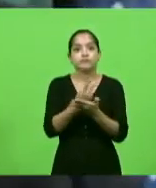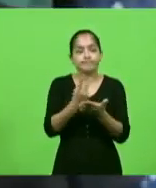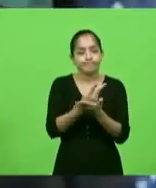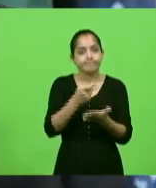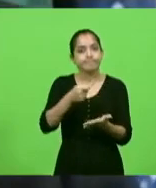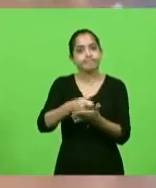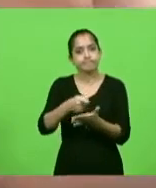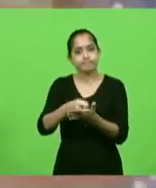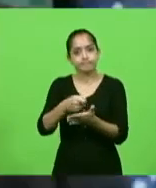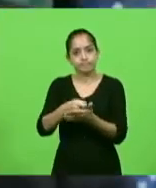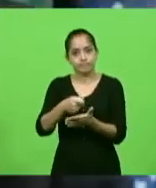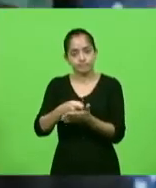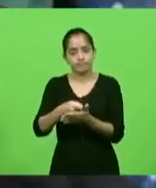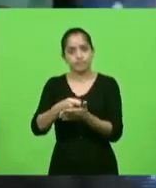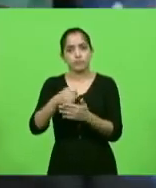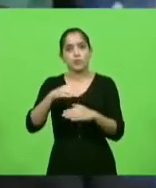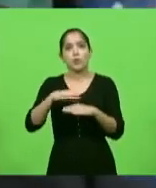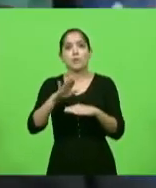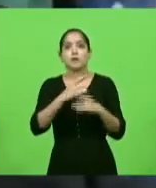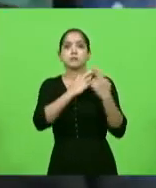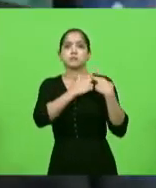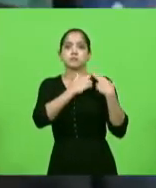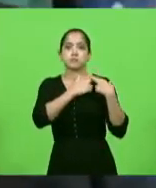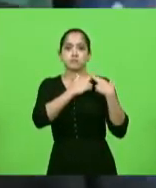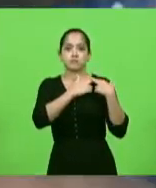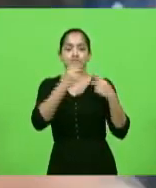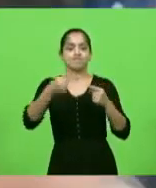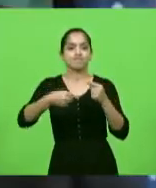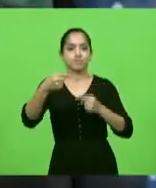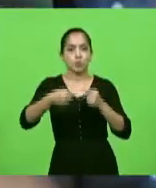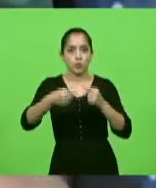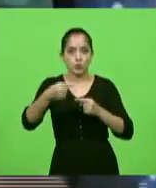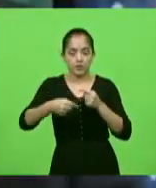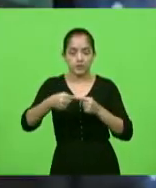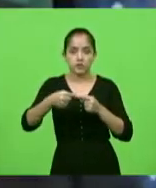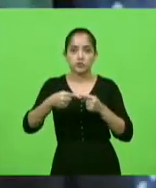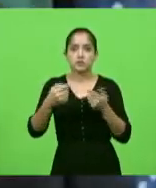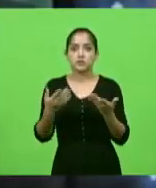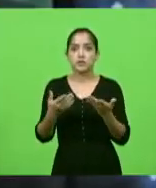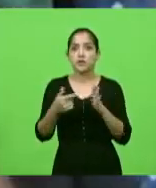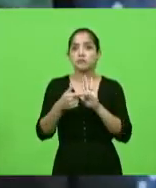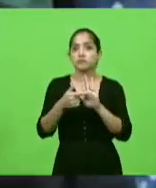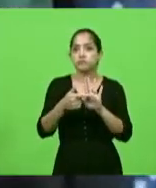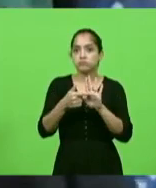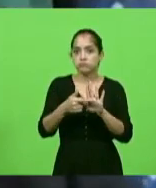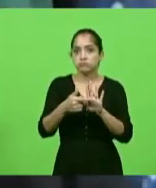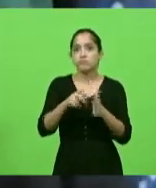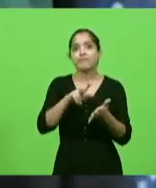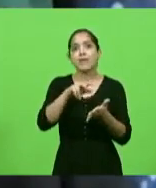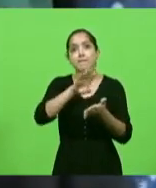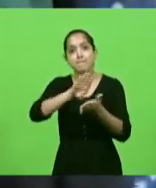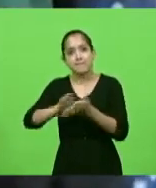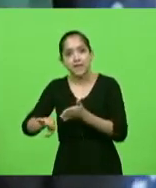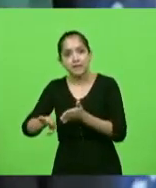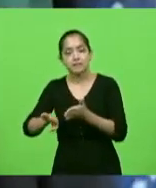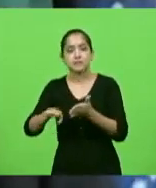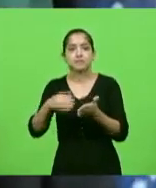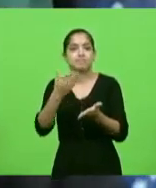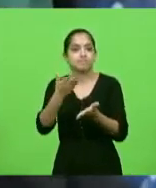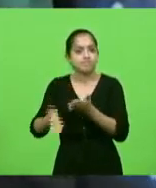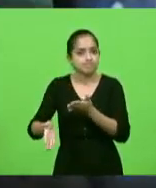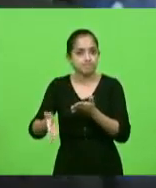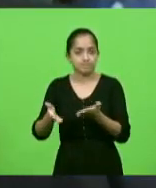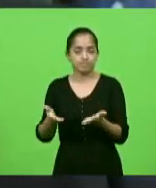você é exigida quanto mais para responsabilidade política cujo reflexo medi aqui é a fêmea do carro da função